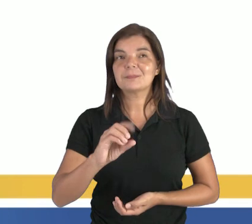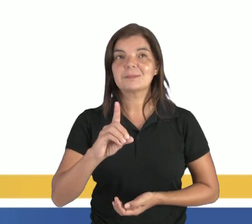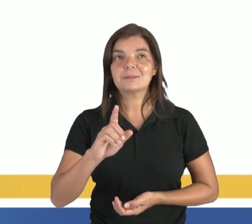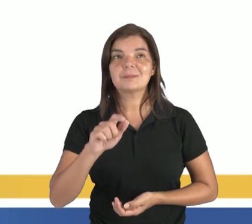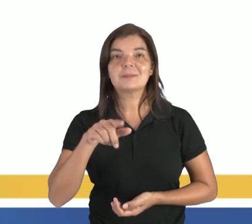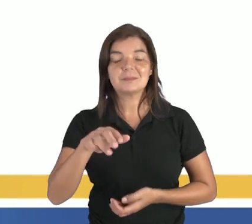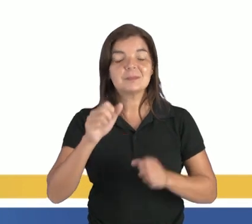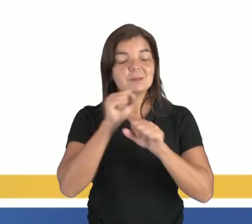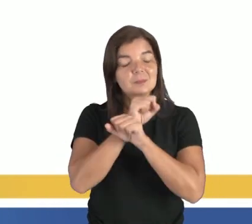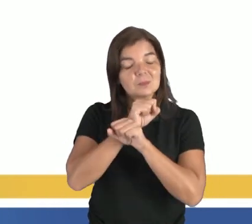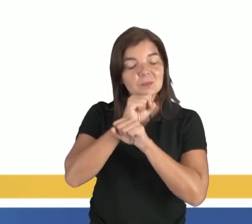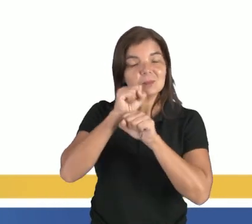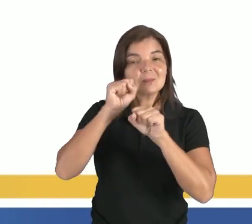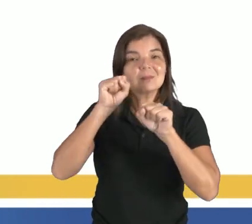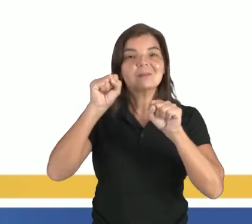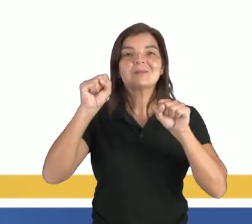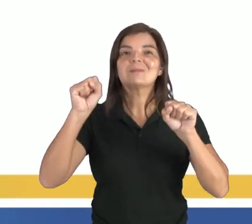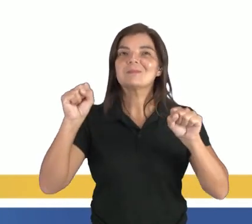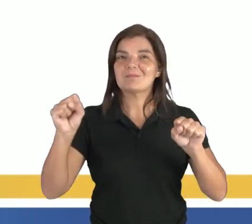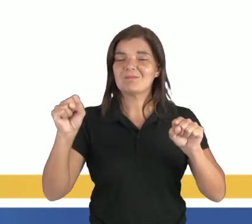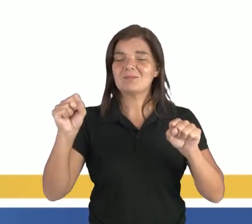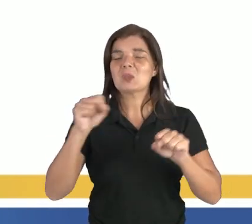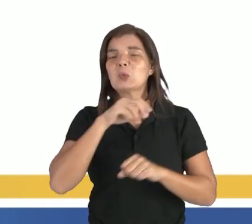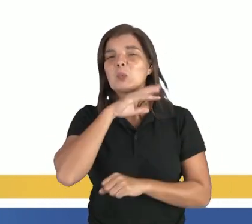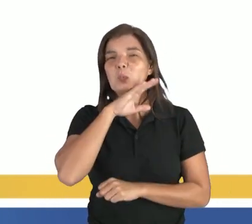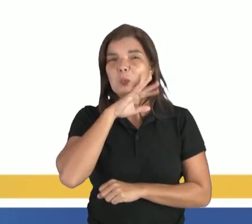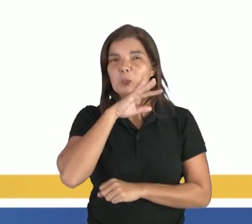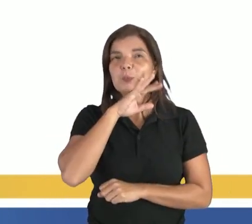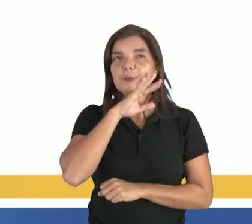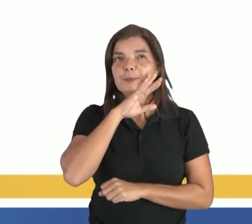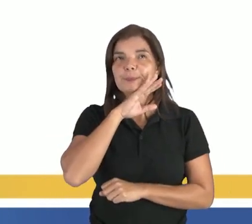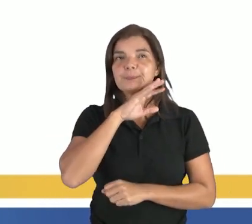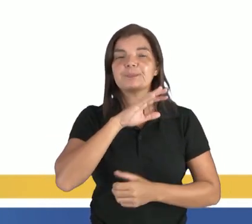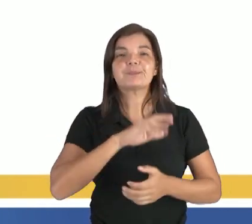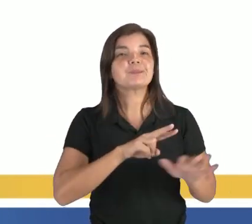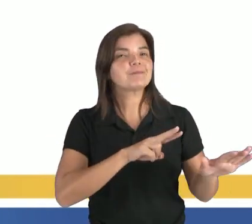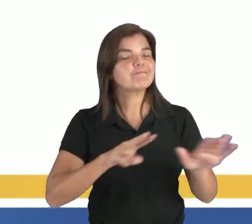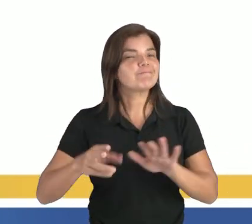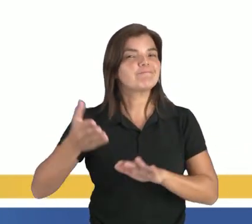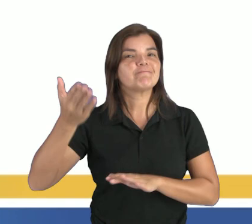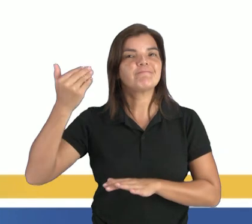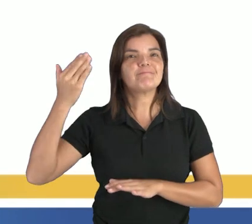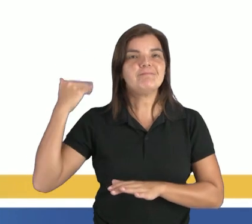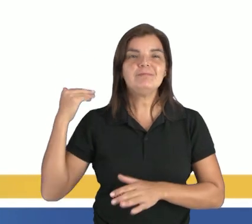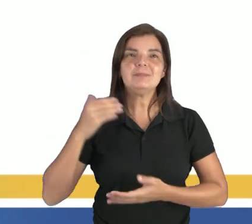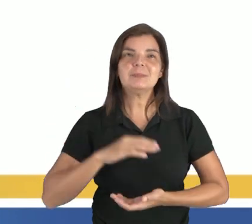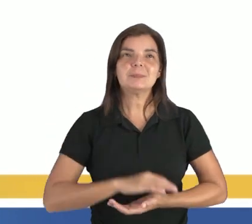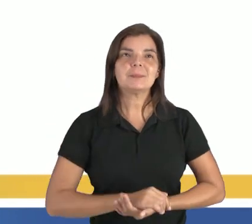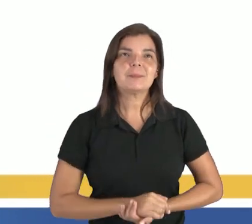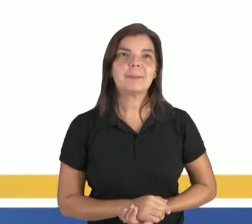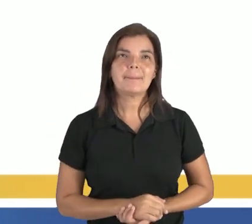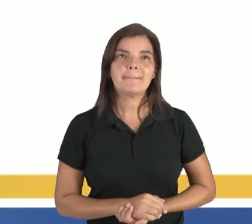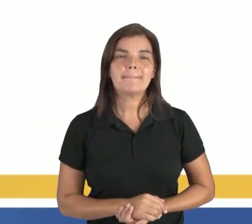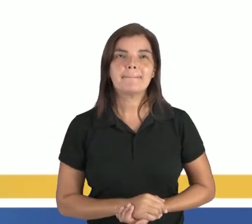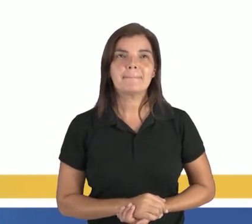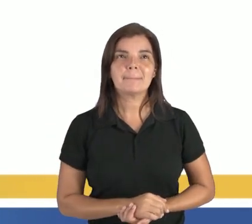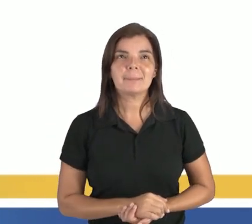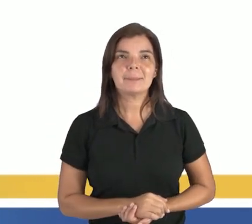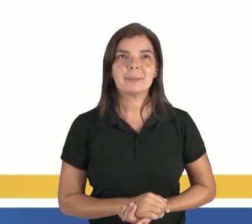Badly, nós acordamos mal, né? Last week, semana passada. Badly. The